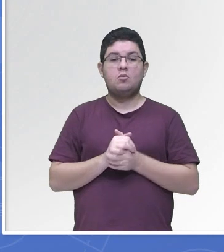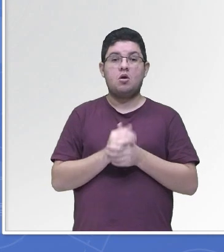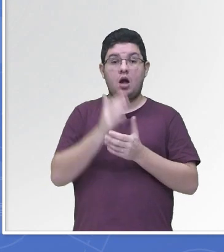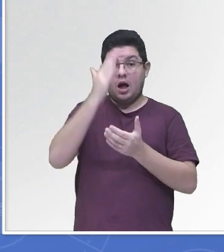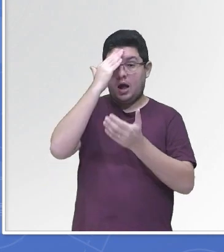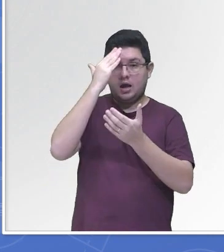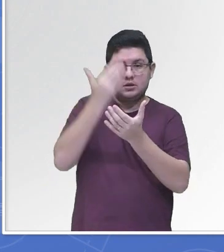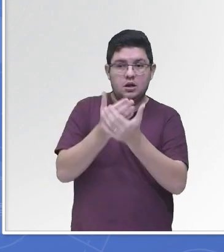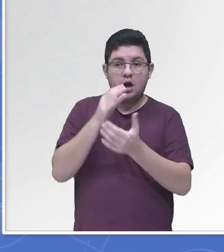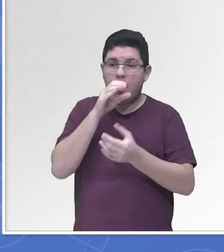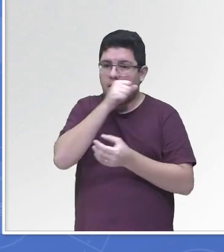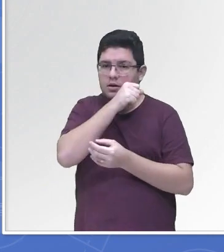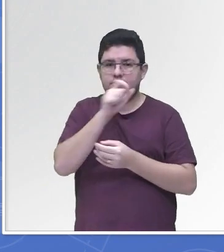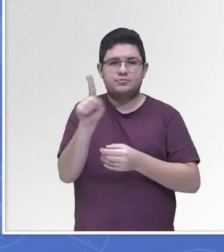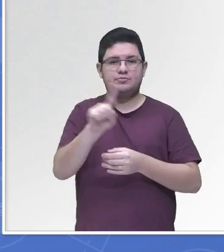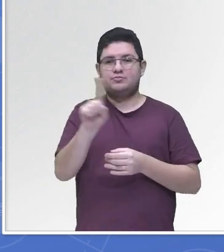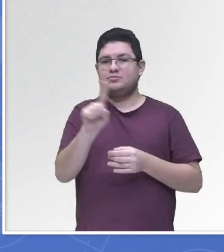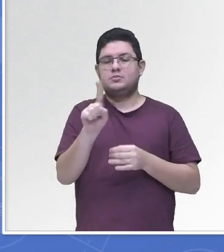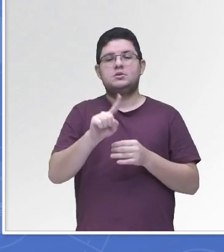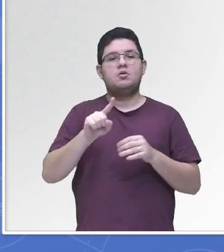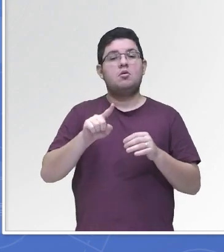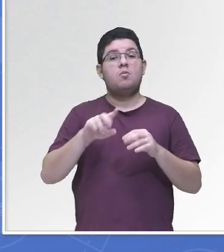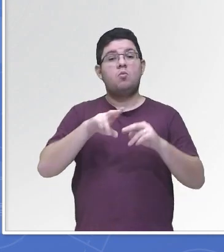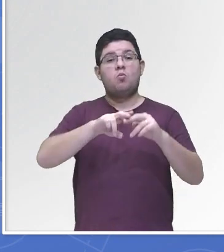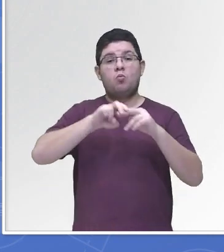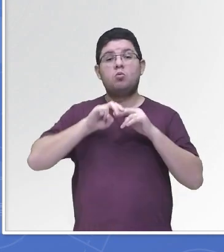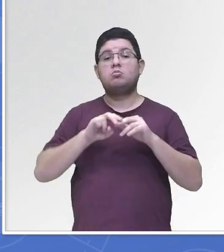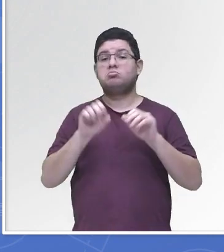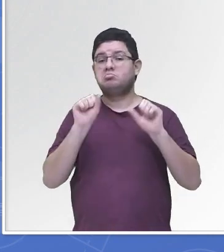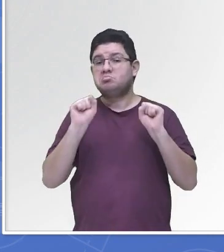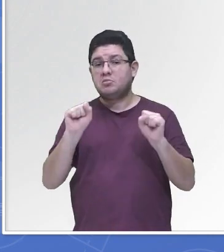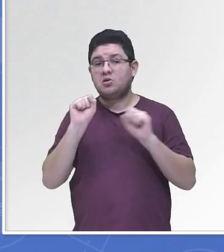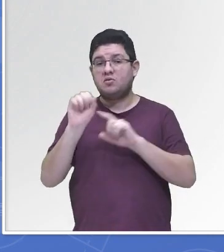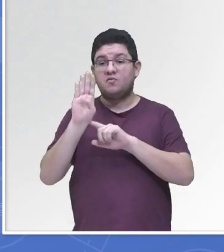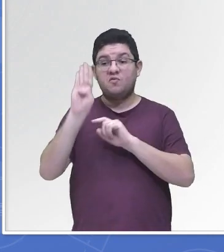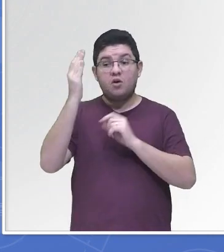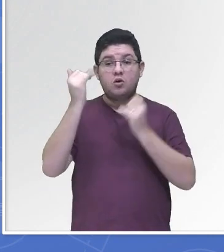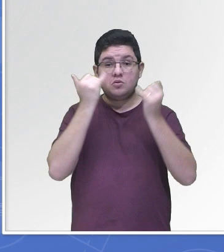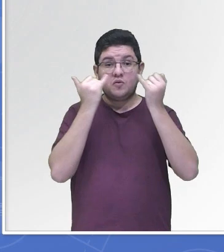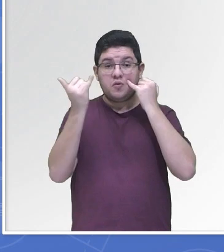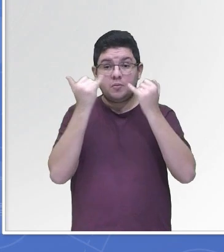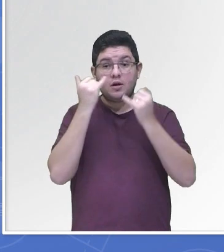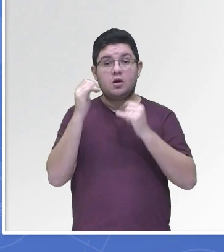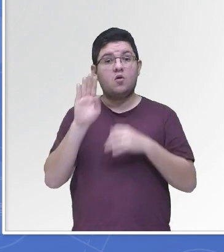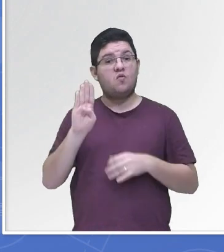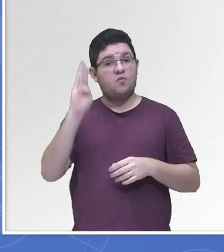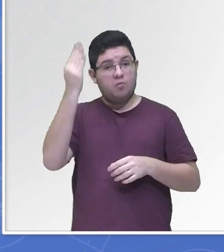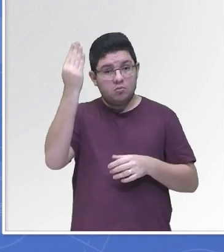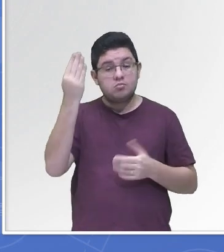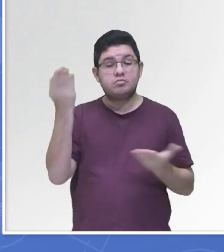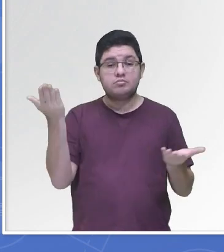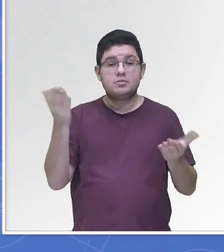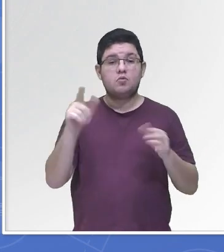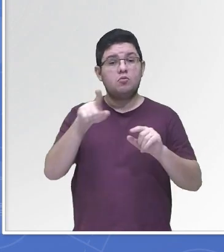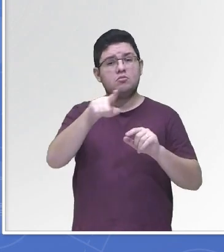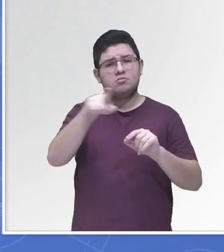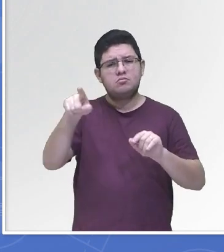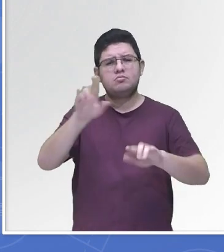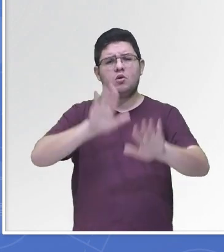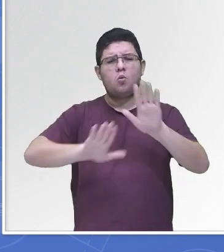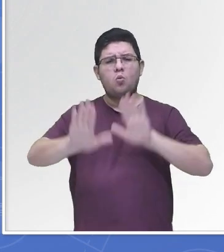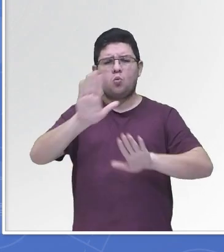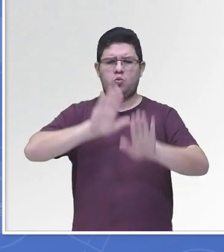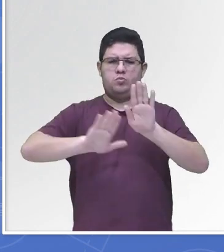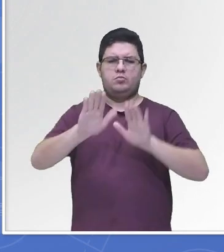primeira numa notícia, porque ela pode ser falsa, tá bom? Então a gente tem que tomar muito cuidado com isso daí.